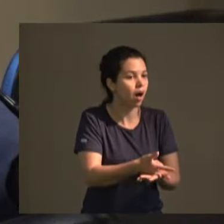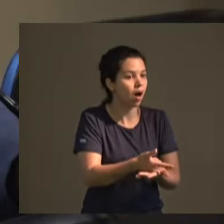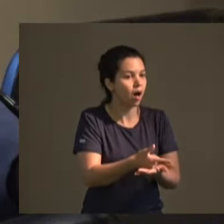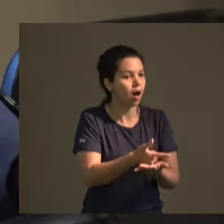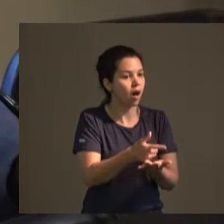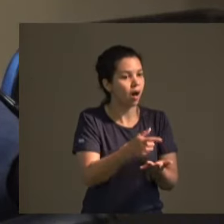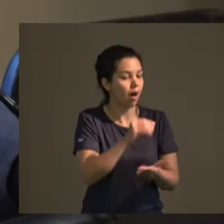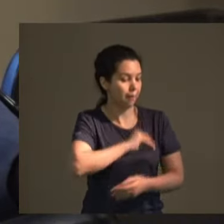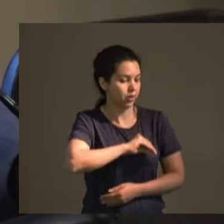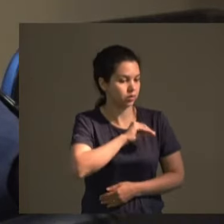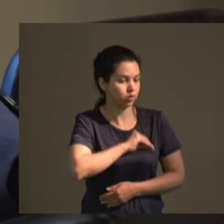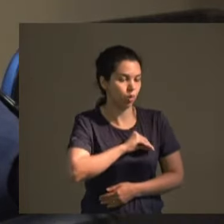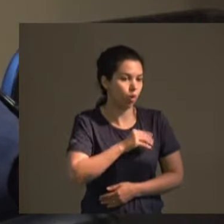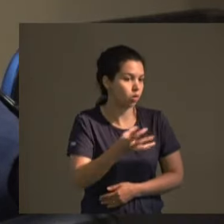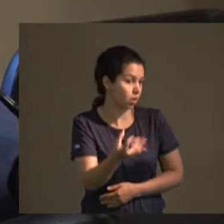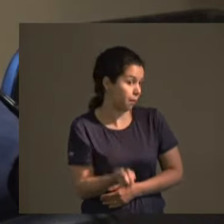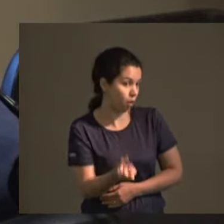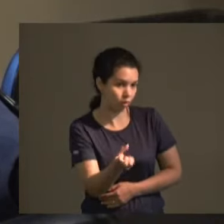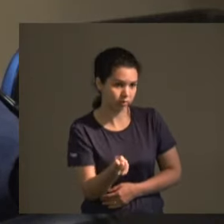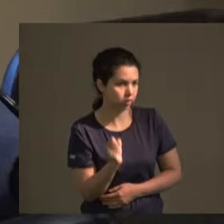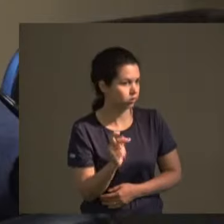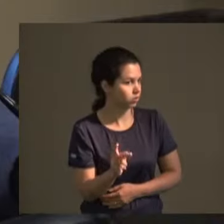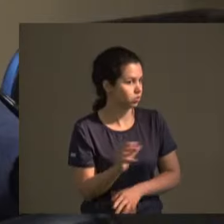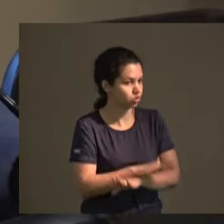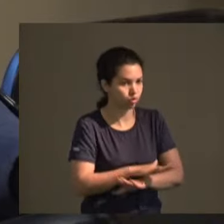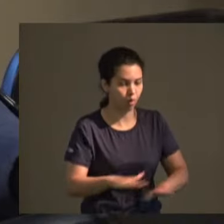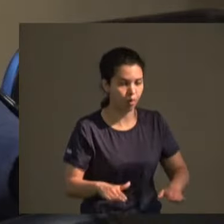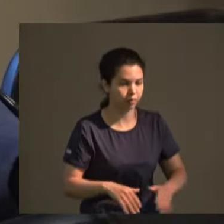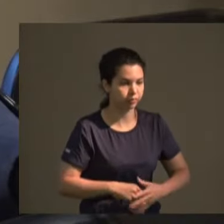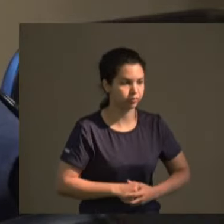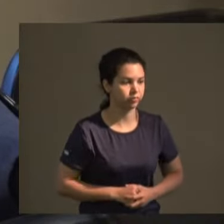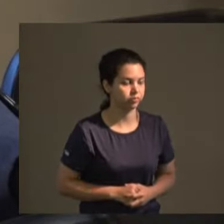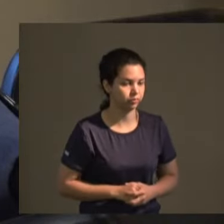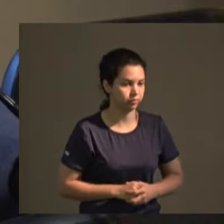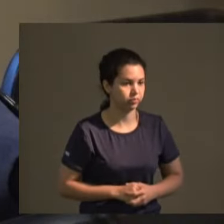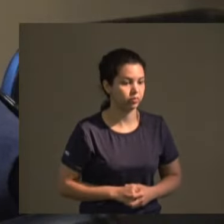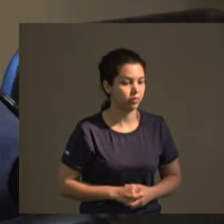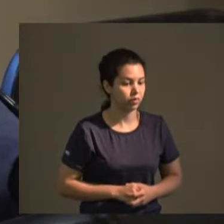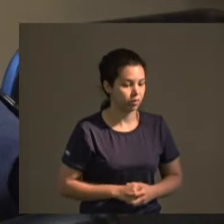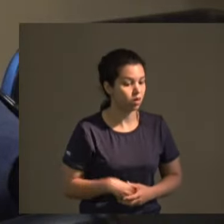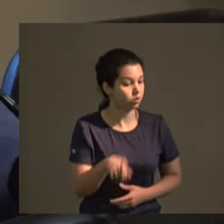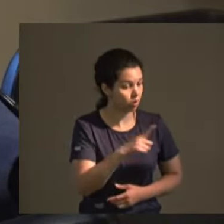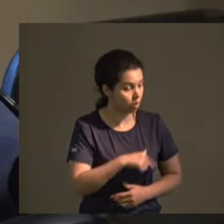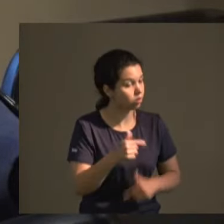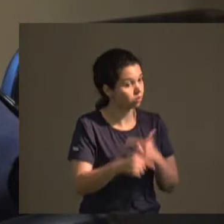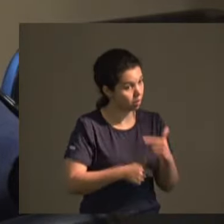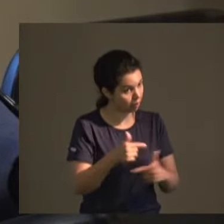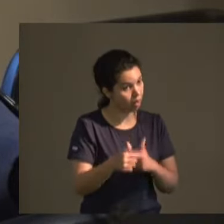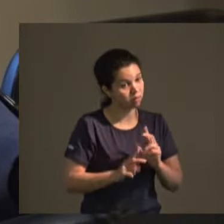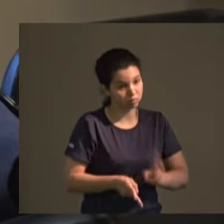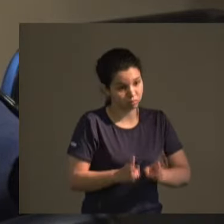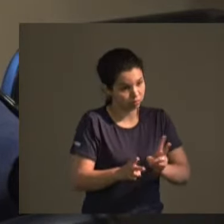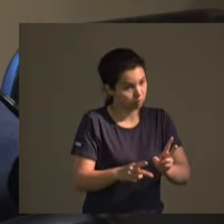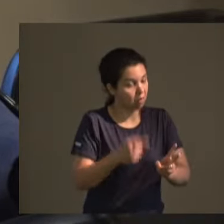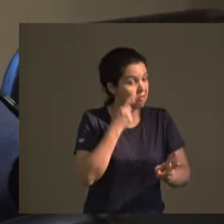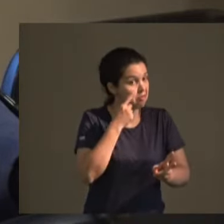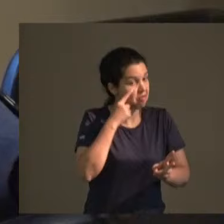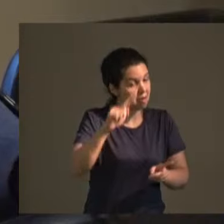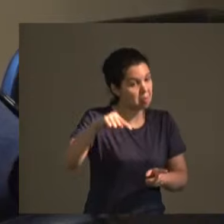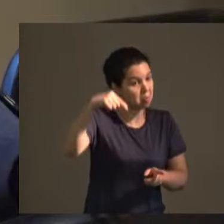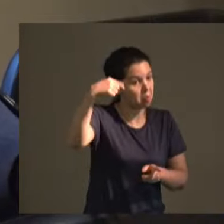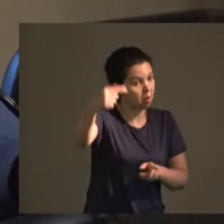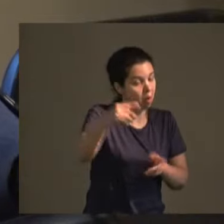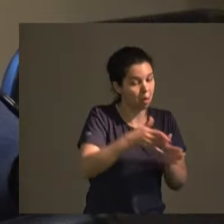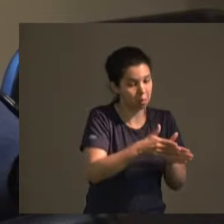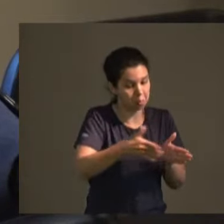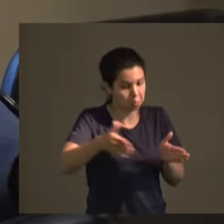pensões e as aposentadorias. Mas, continua no nosso radar, vamos ver se para o próximo período, né, a gente